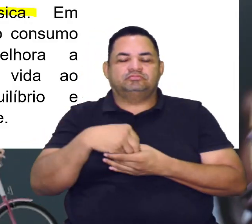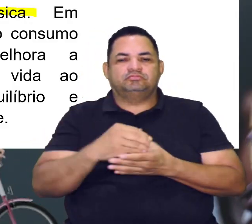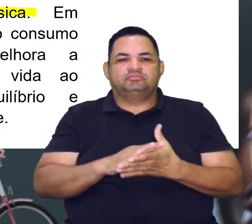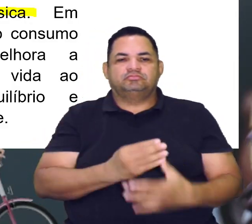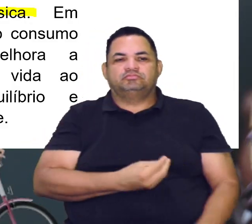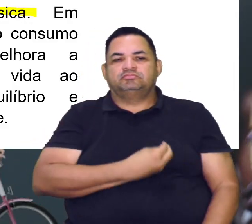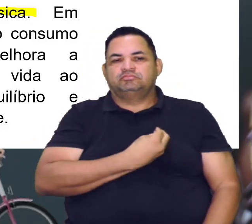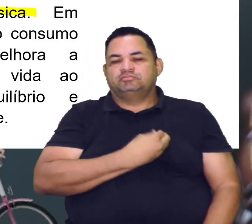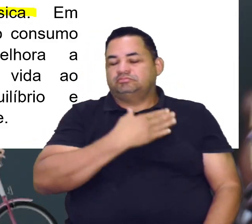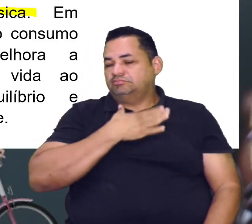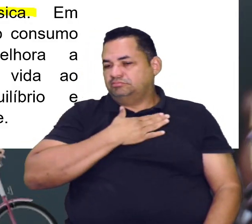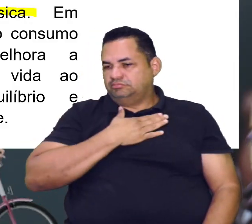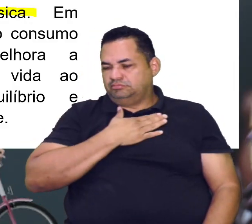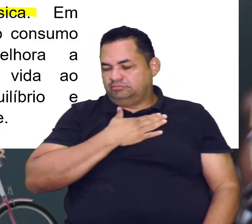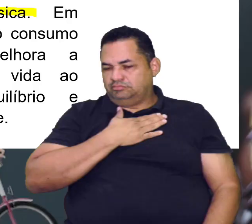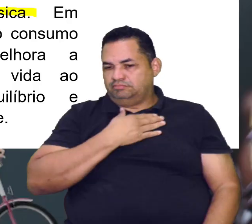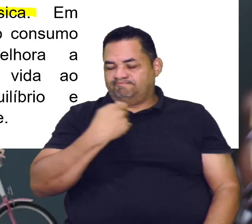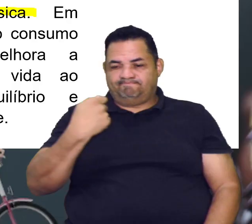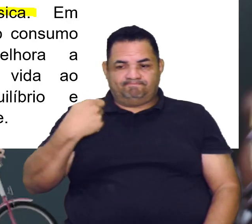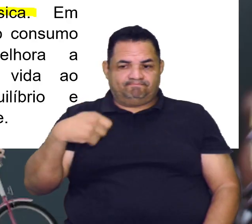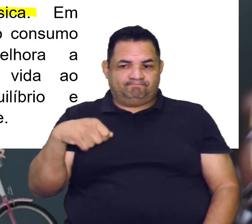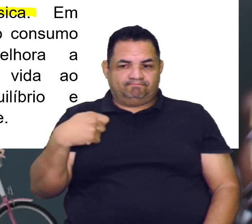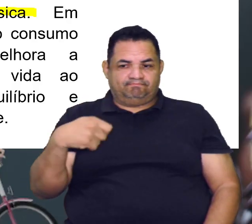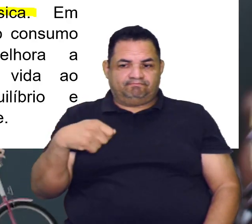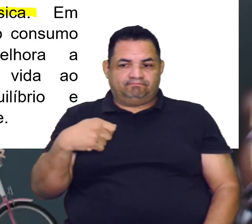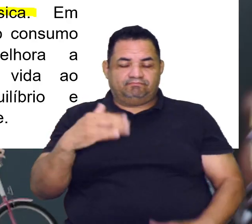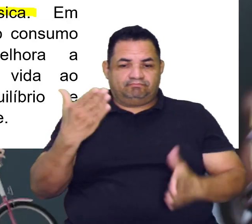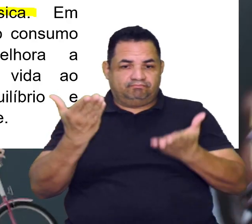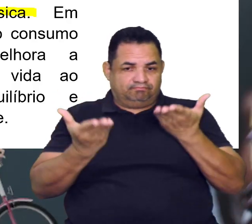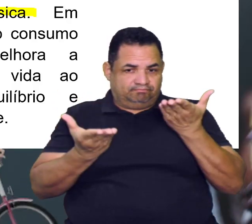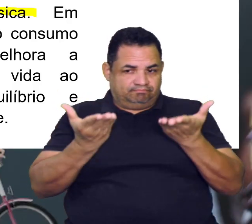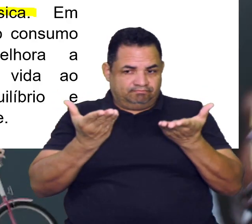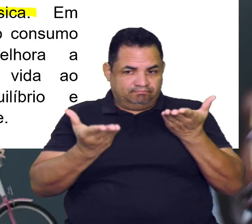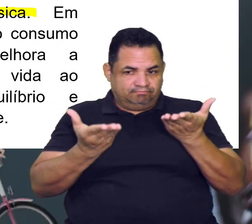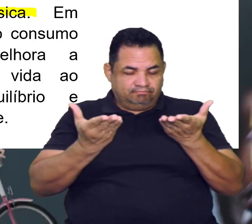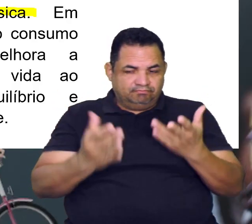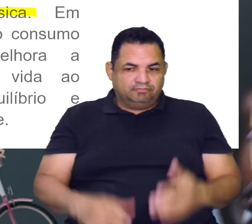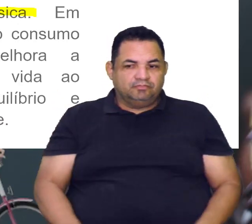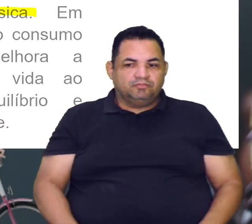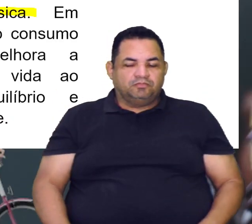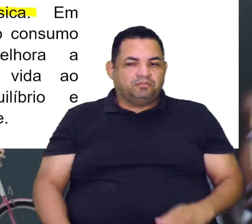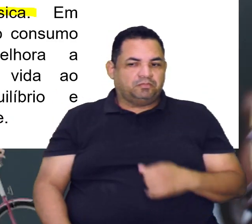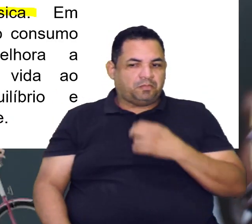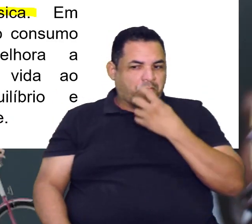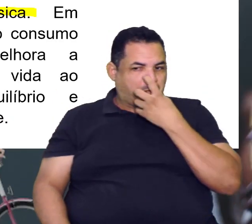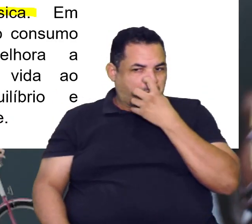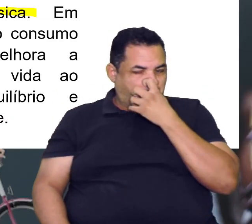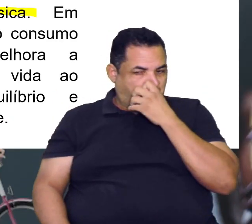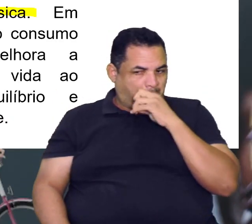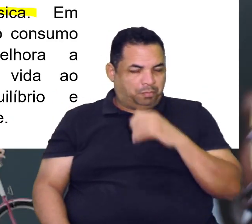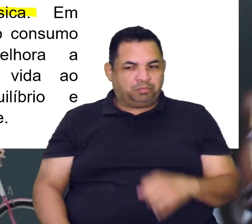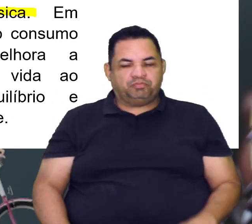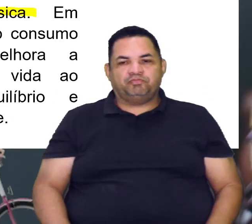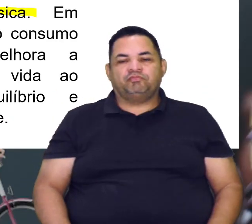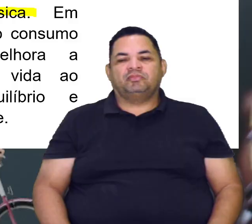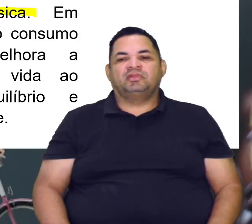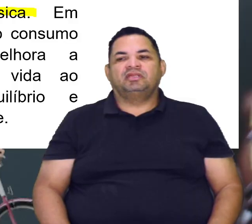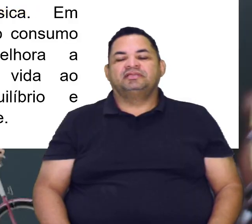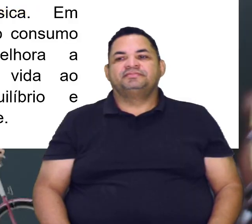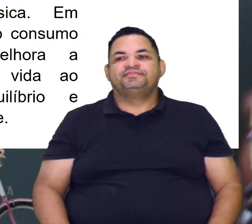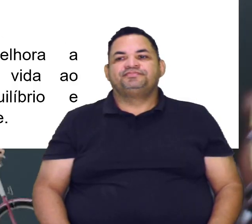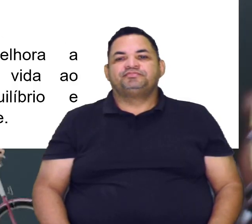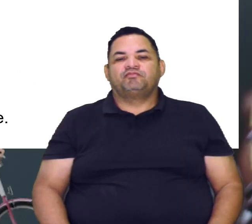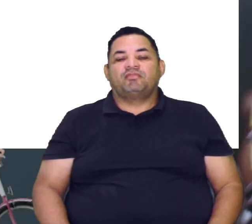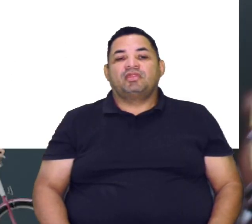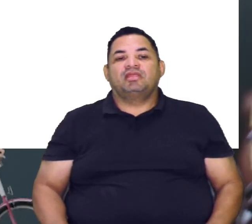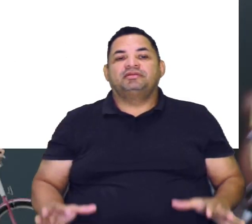minha vida. Tudo bem? Então é preciso equilíbrio, certo? Isso. Dentro